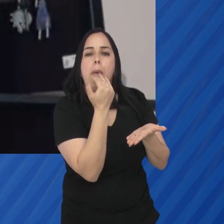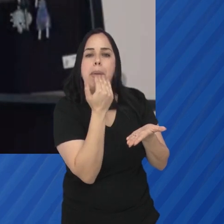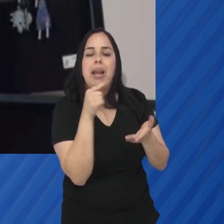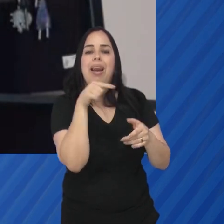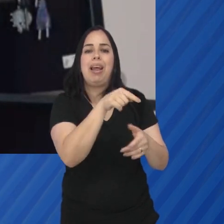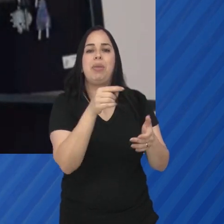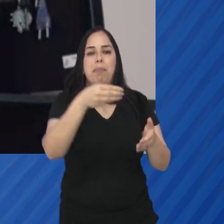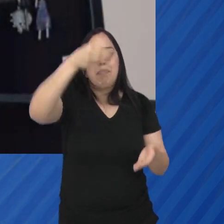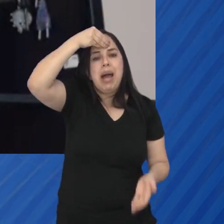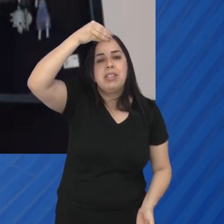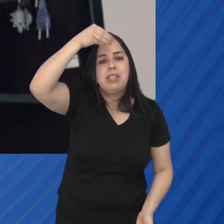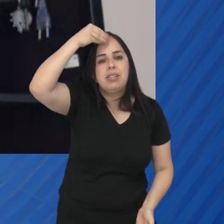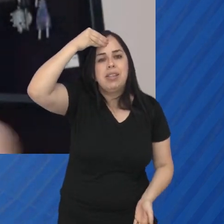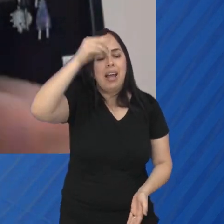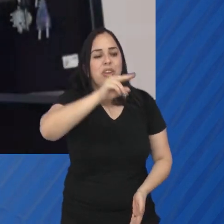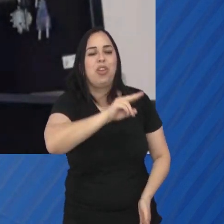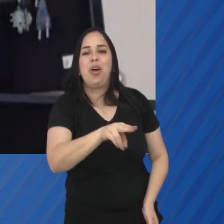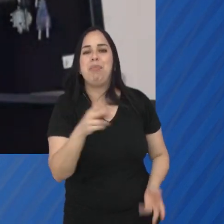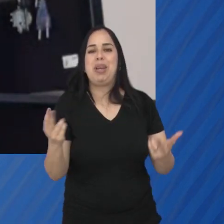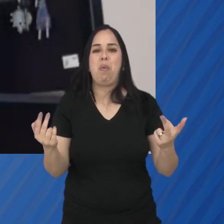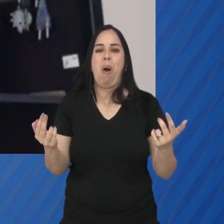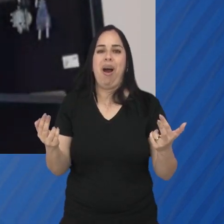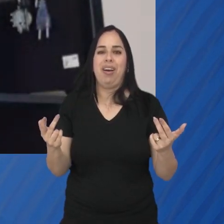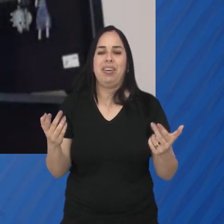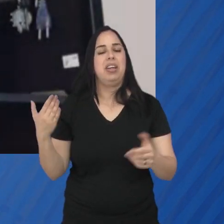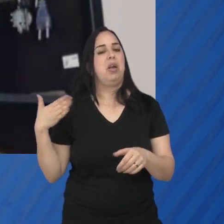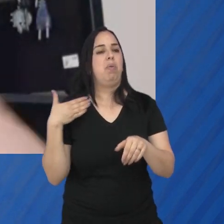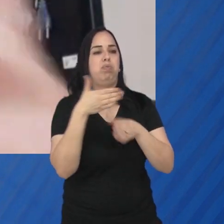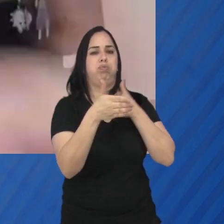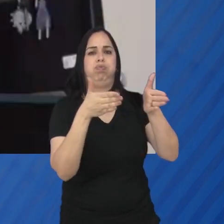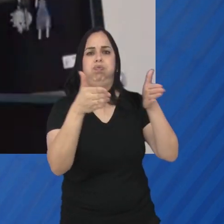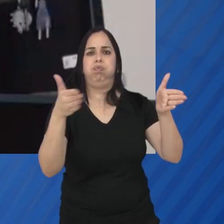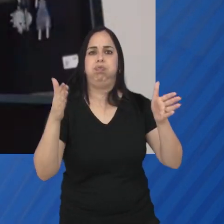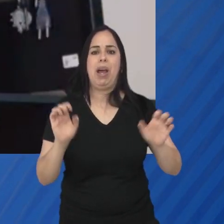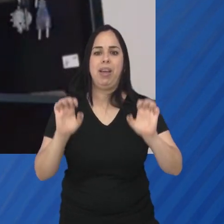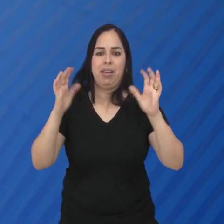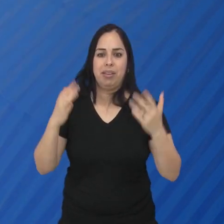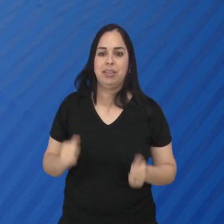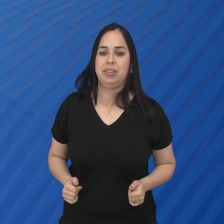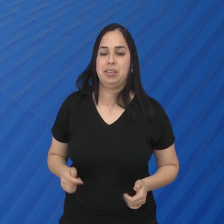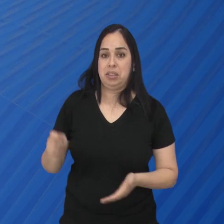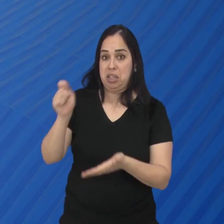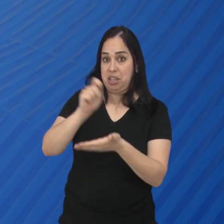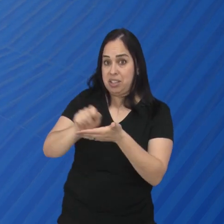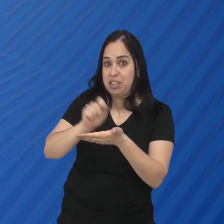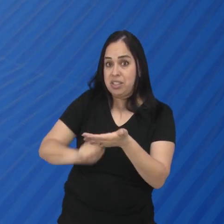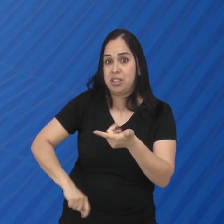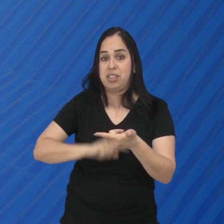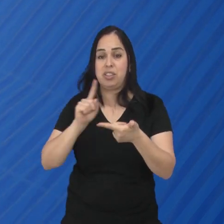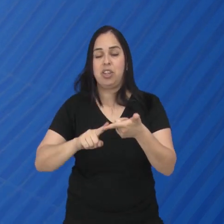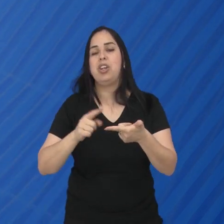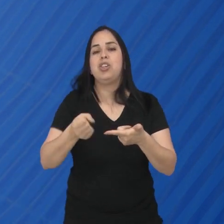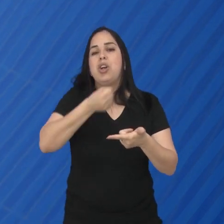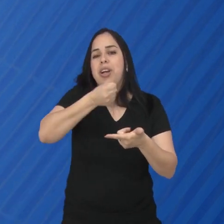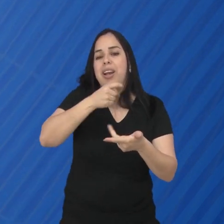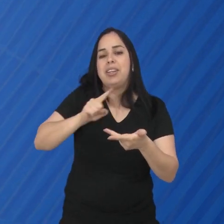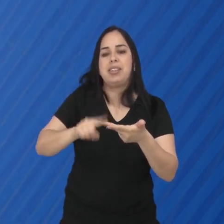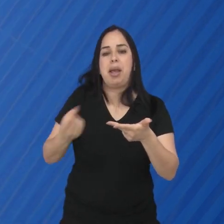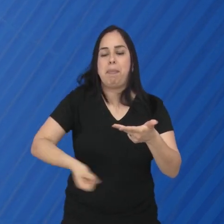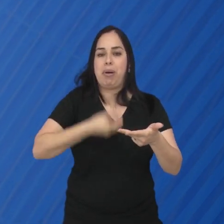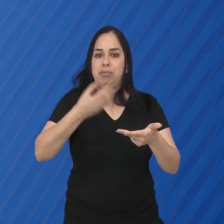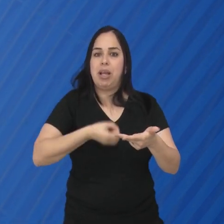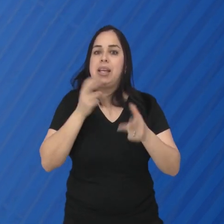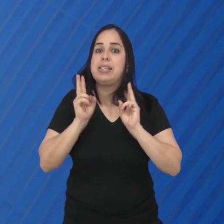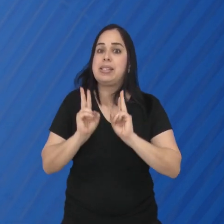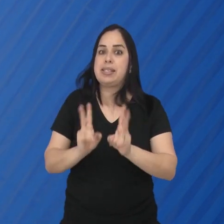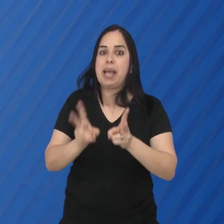no batizado do menino que puseram o nome de Cassiano Ricardo. Ele foi em muitos. Escritor, jornalista, poeta.